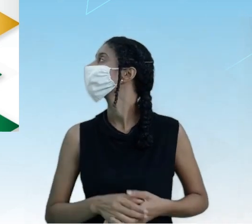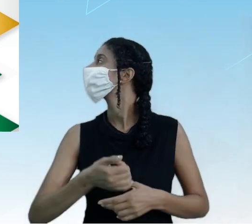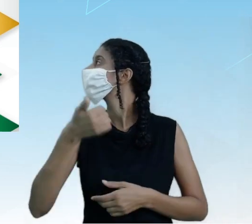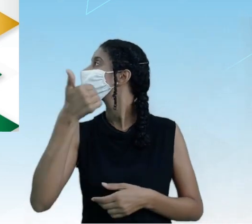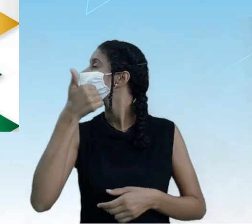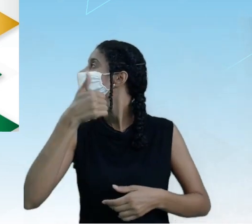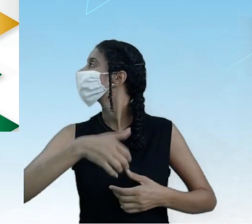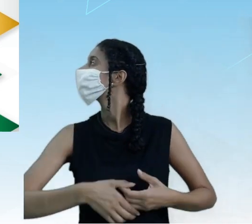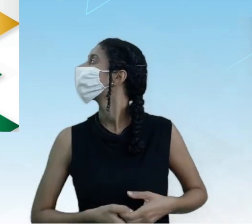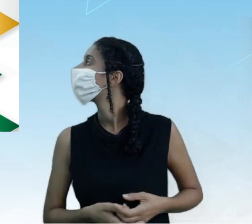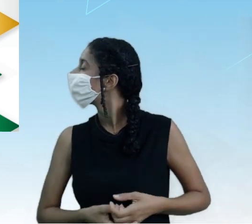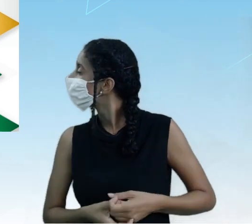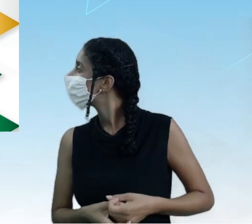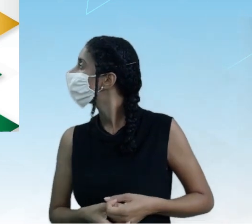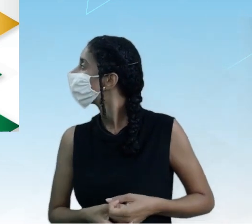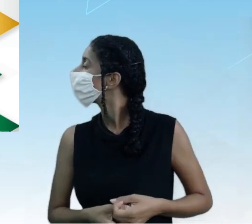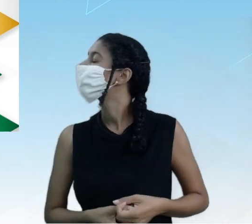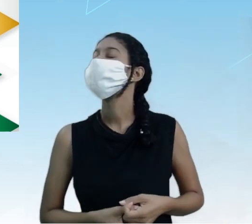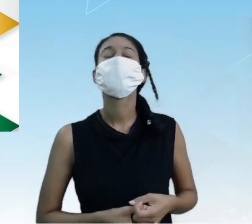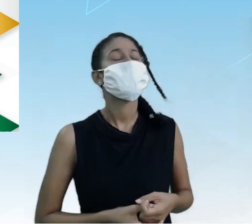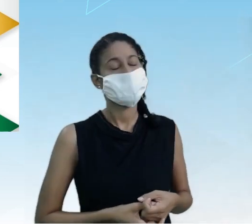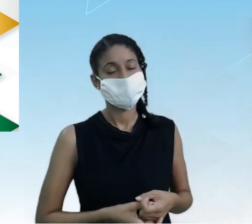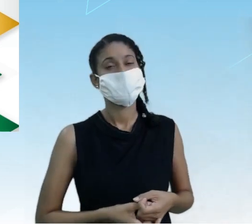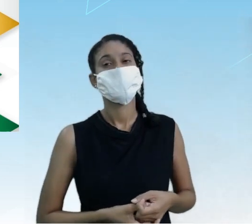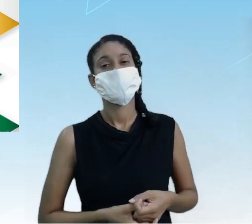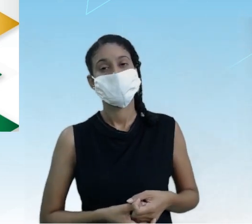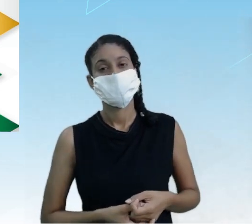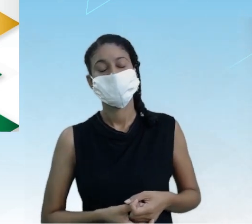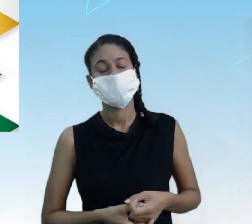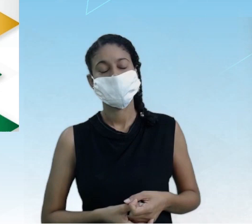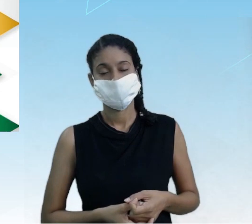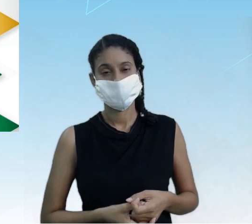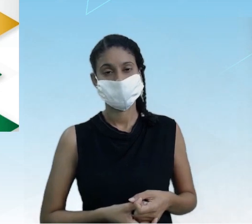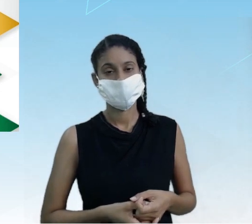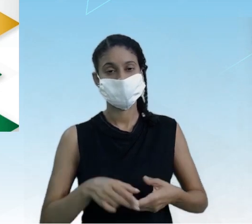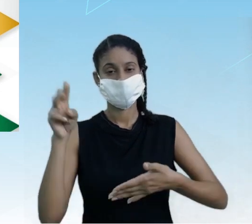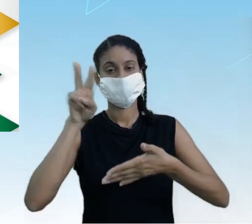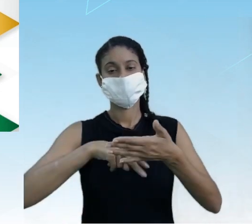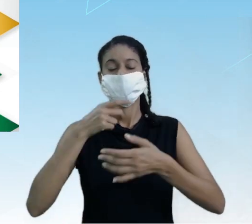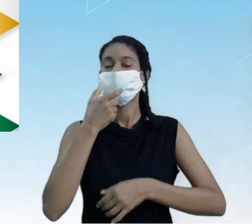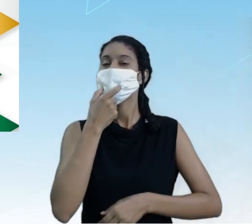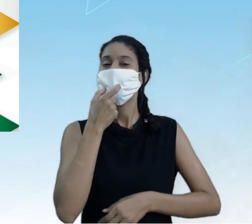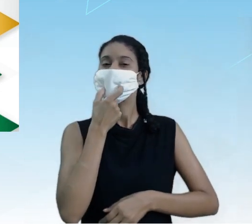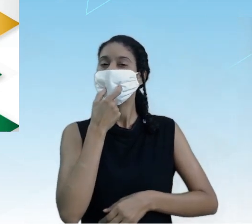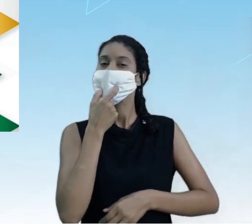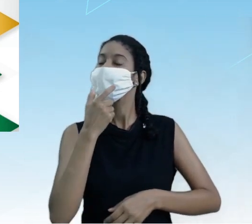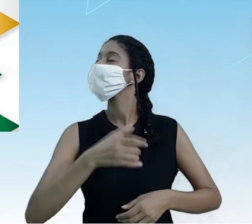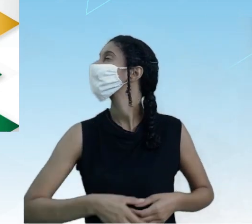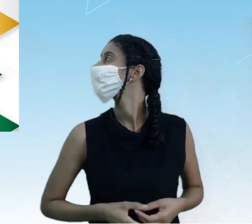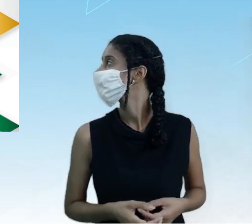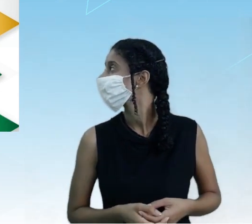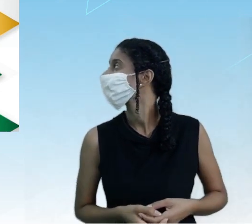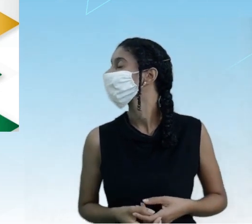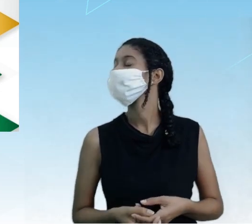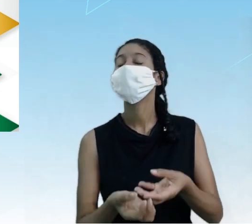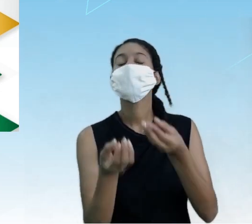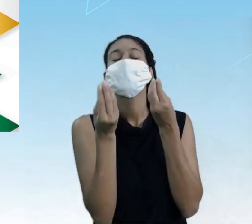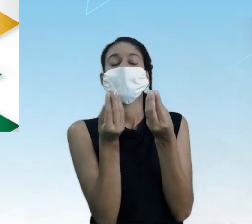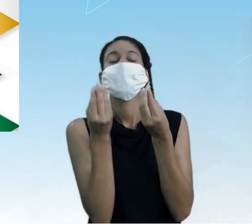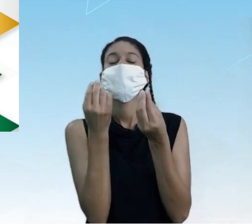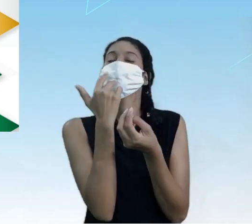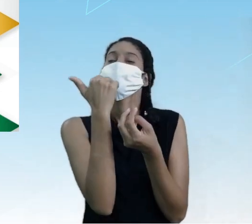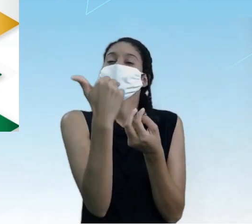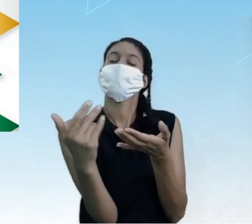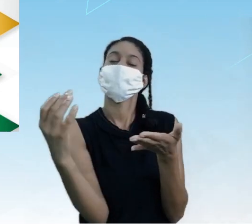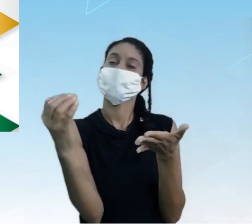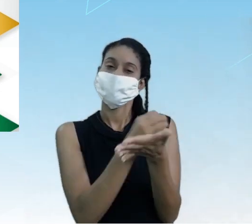point, primeiro ponto, as official languages in Jamaica, Belize and Bahamas, como uma linguagem